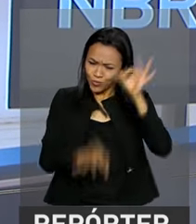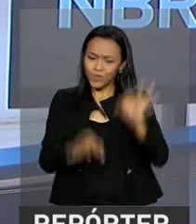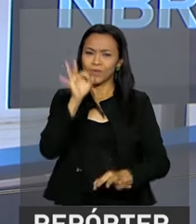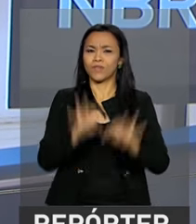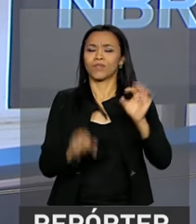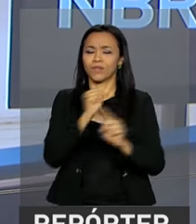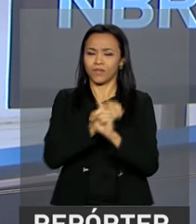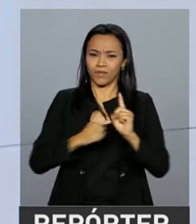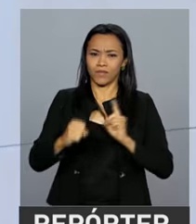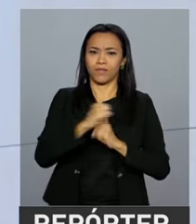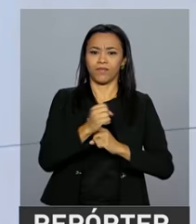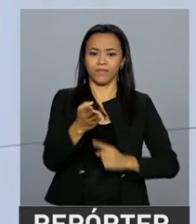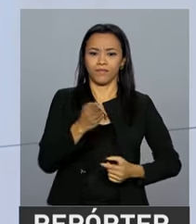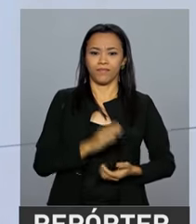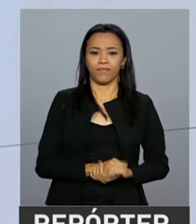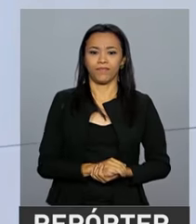social.